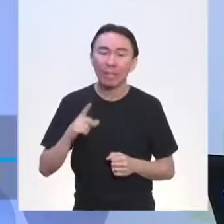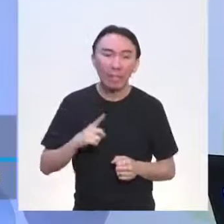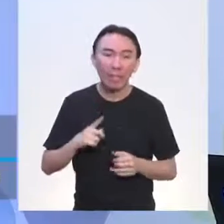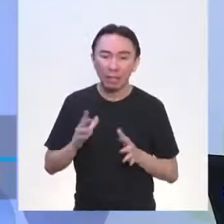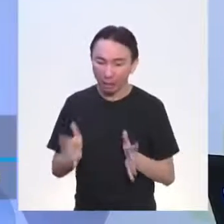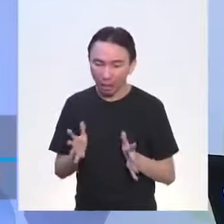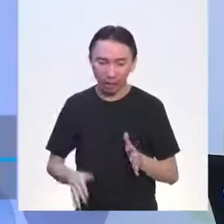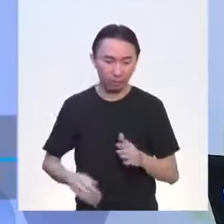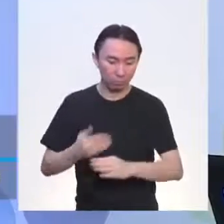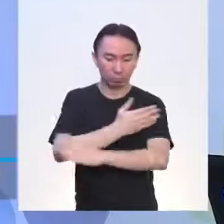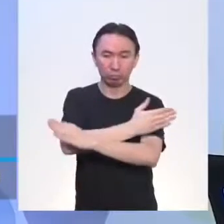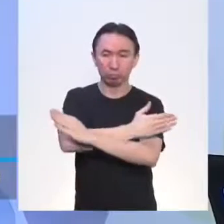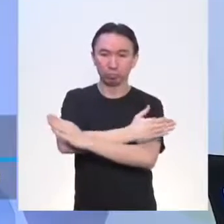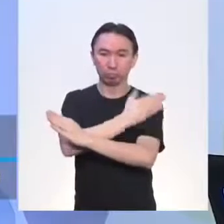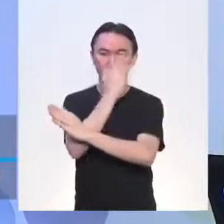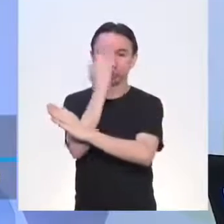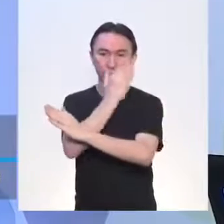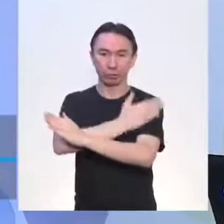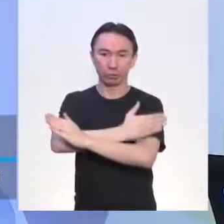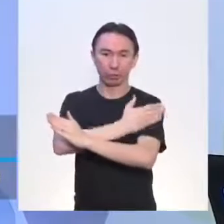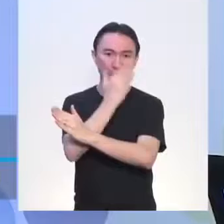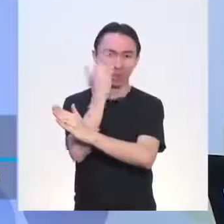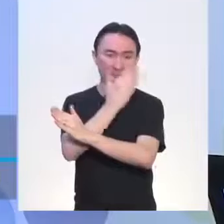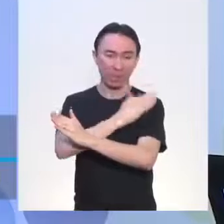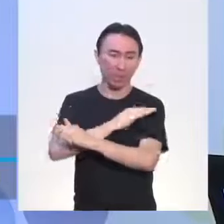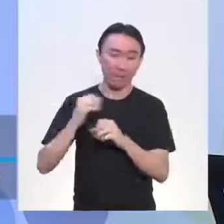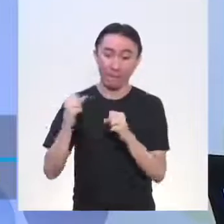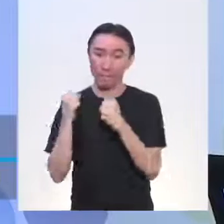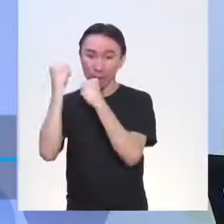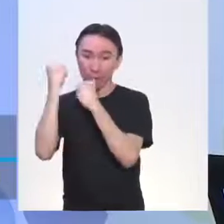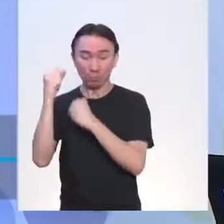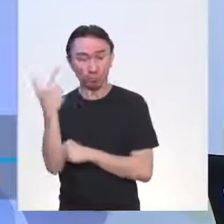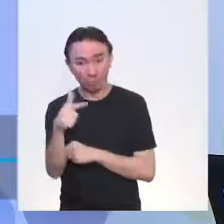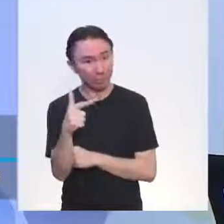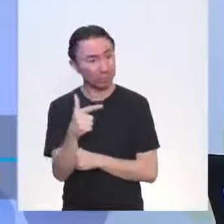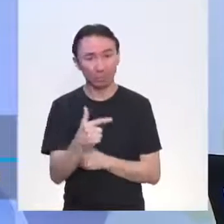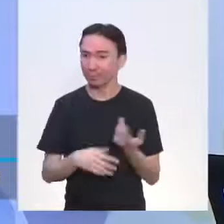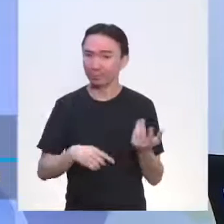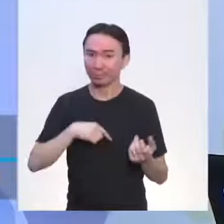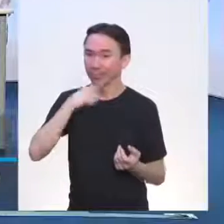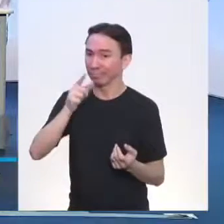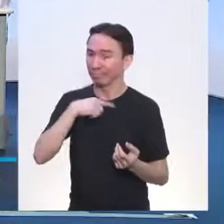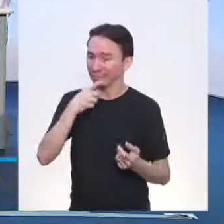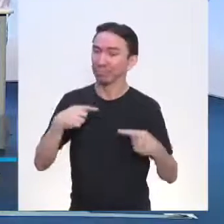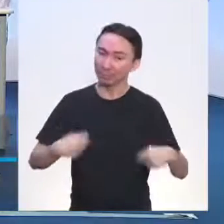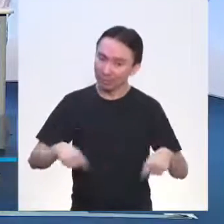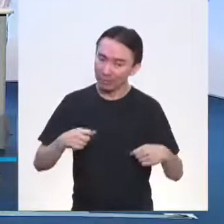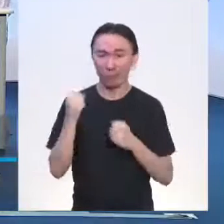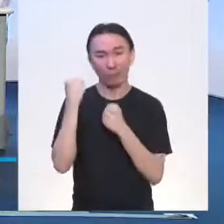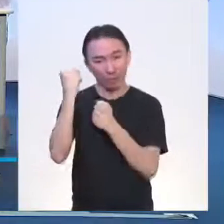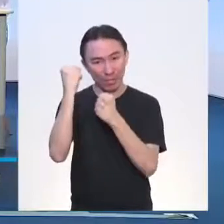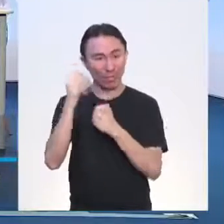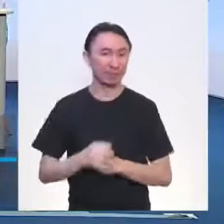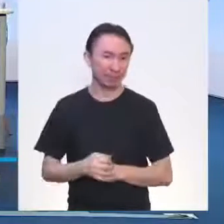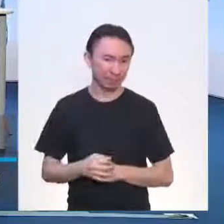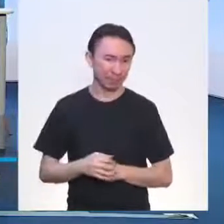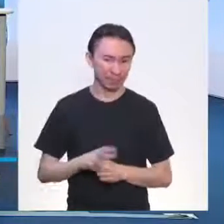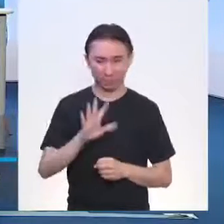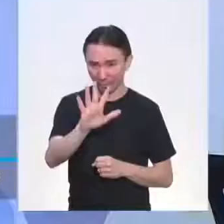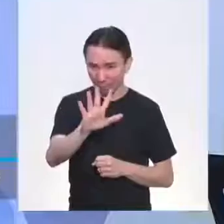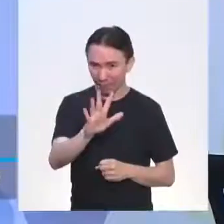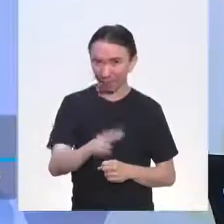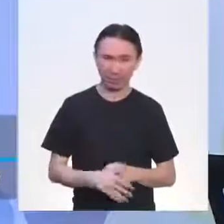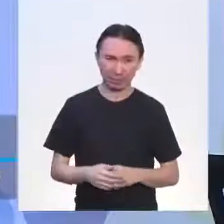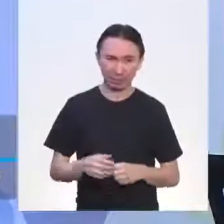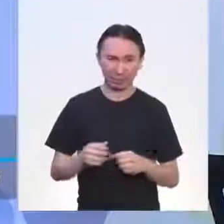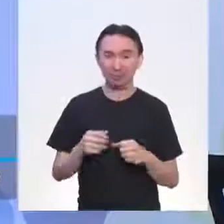né? A força está no meio da história. E tem um ponto de aplicação que a gente também questionou aí na aula passada. Eu não falei esse termo,